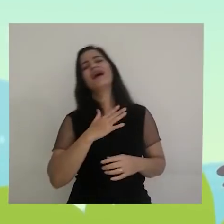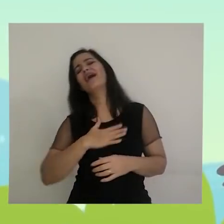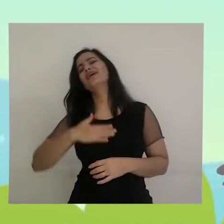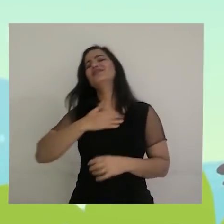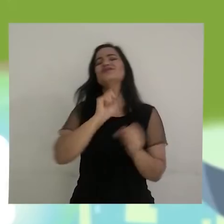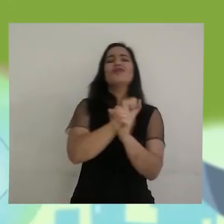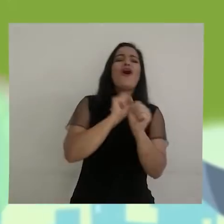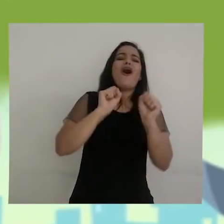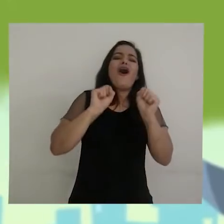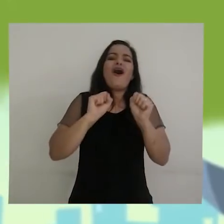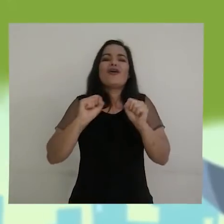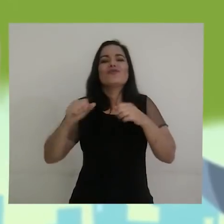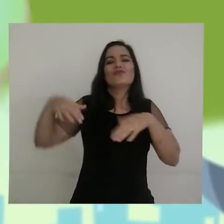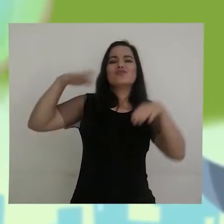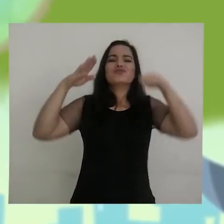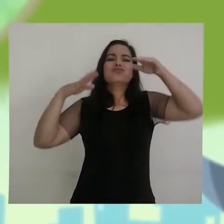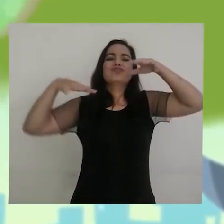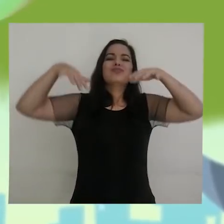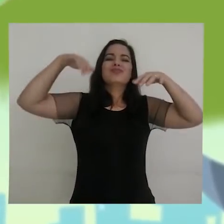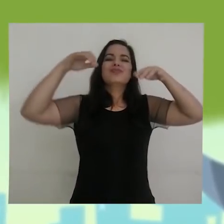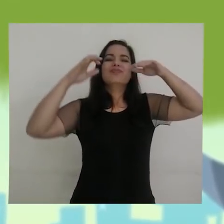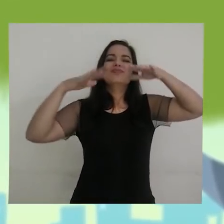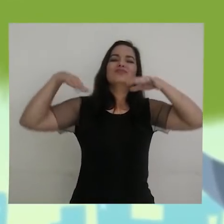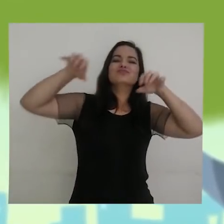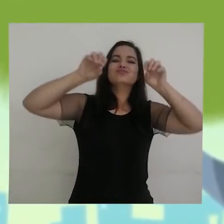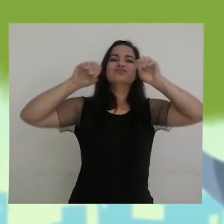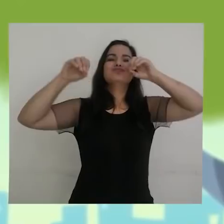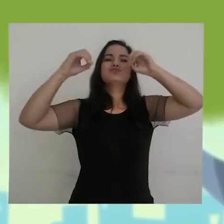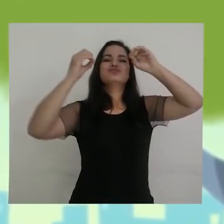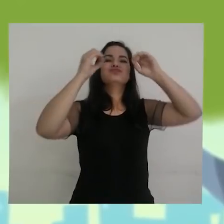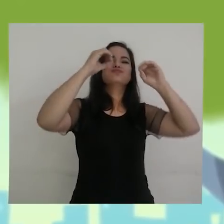adoro flutuar! Coisas de bolha!